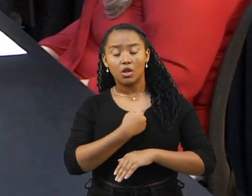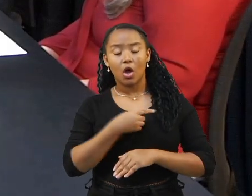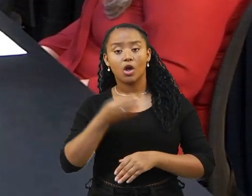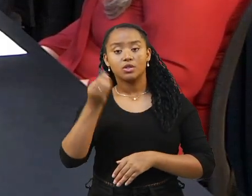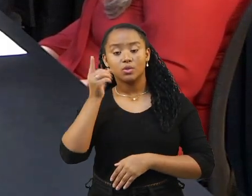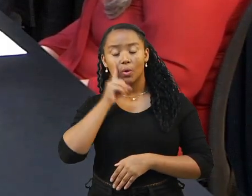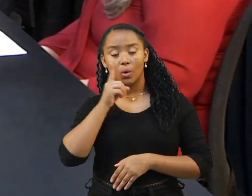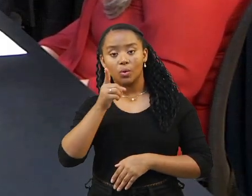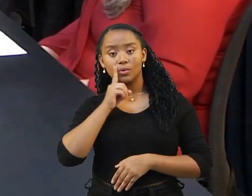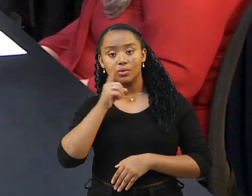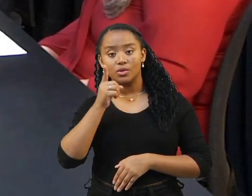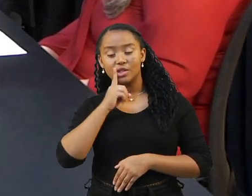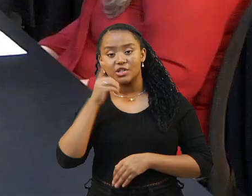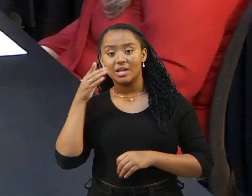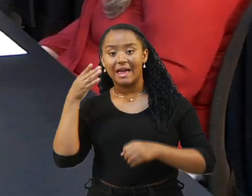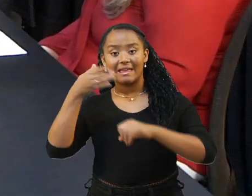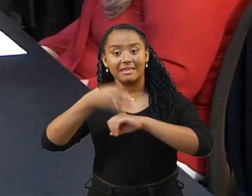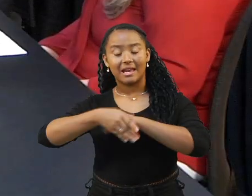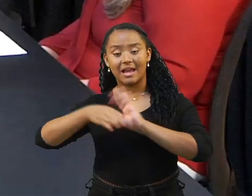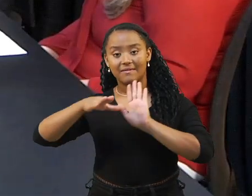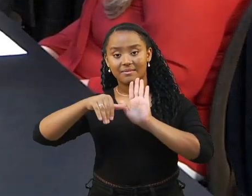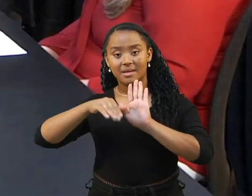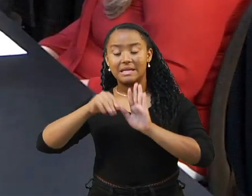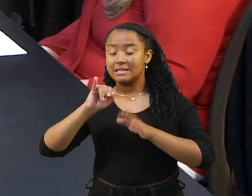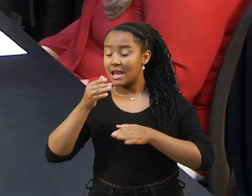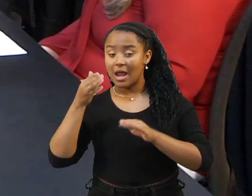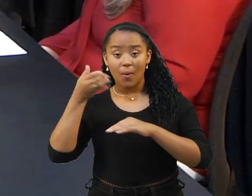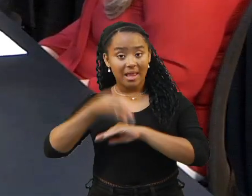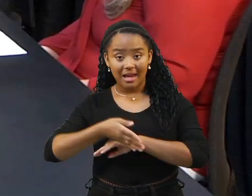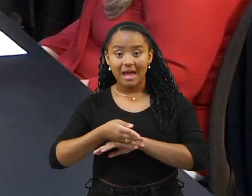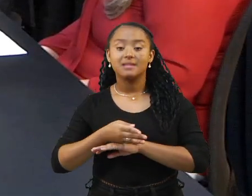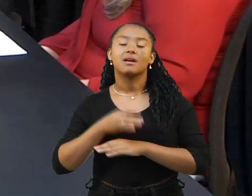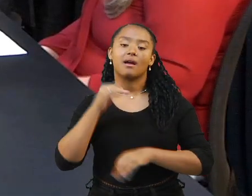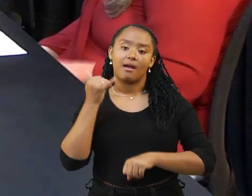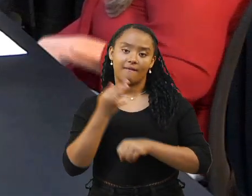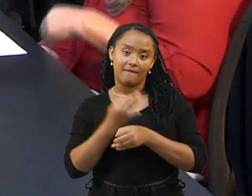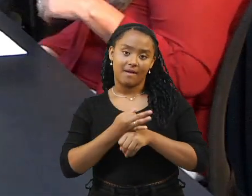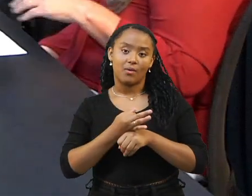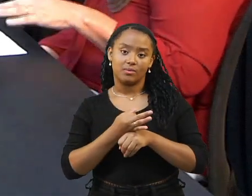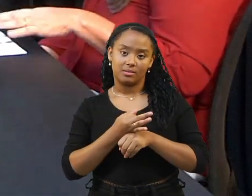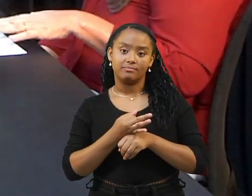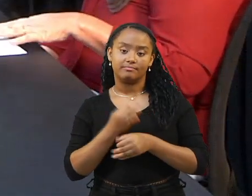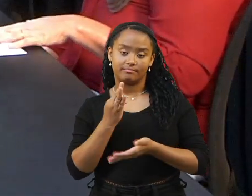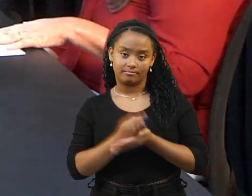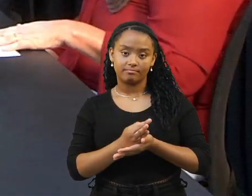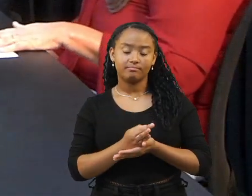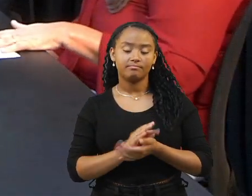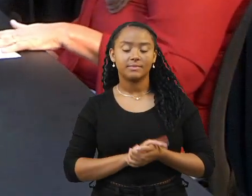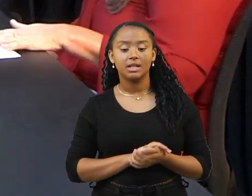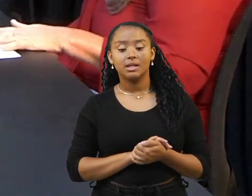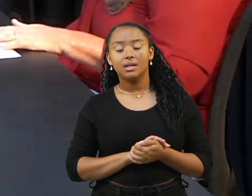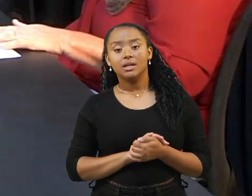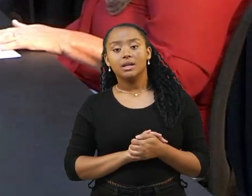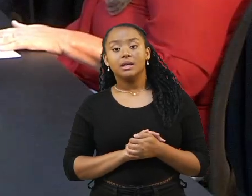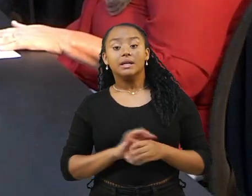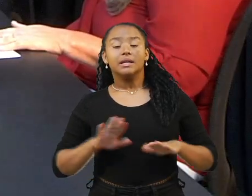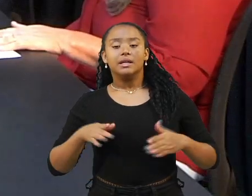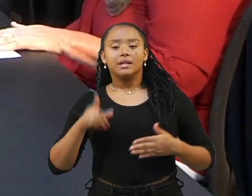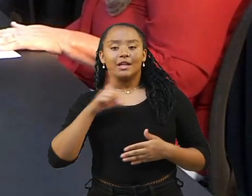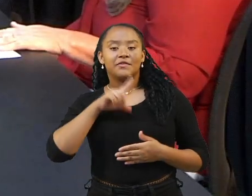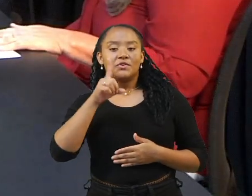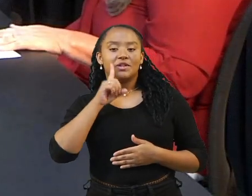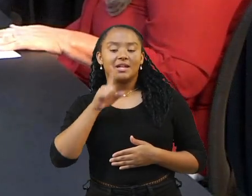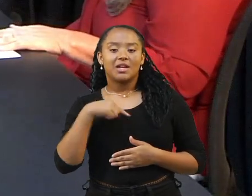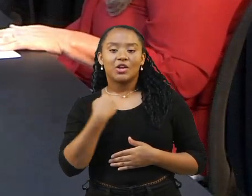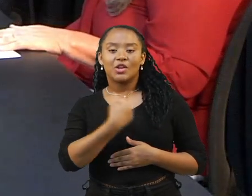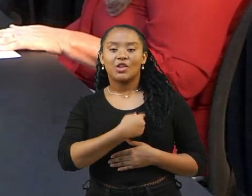que entrar, senão você ganhava falta. Mais para frente tinha uma outra piscina menorzinha. E uma vez a